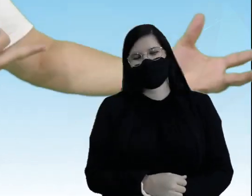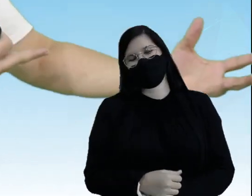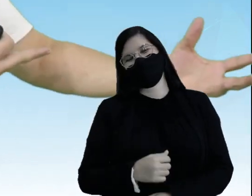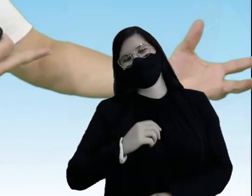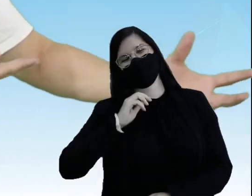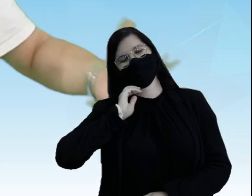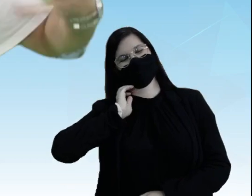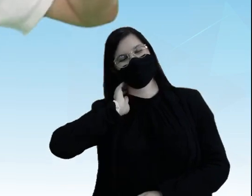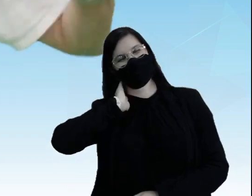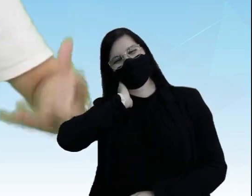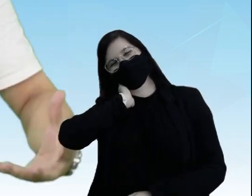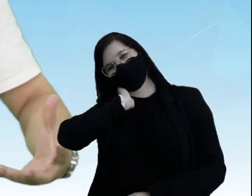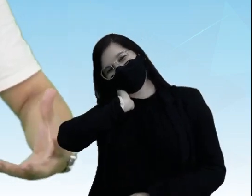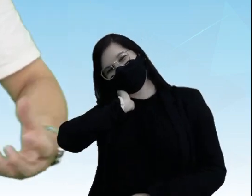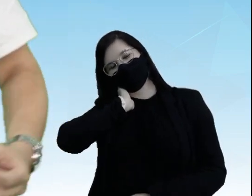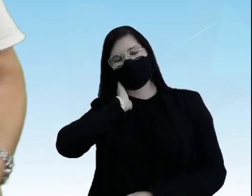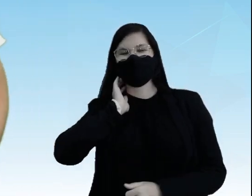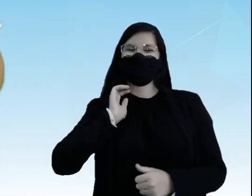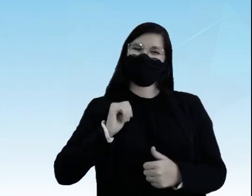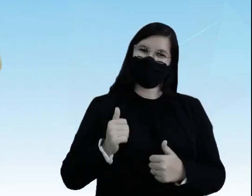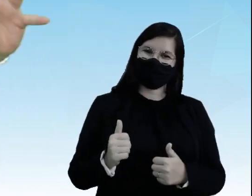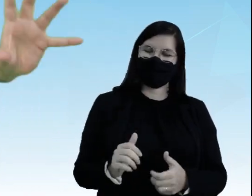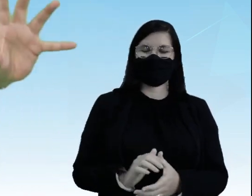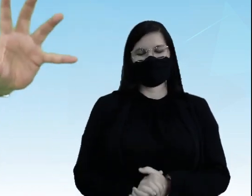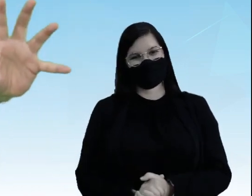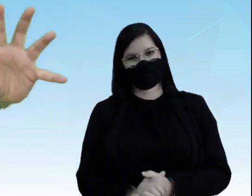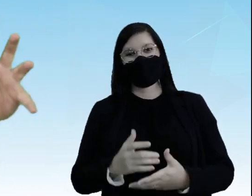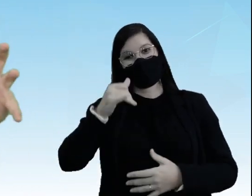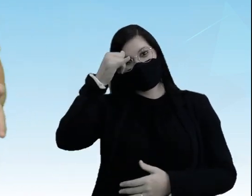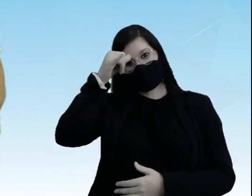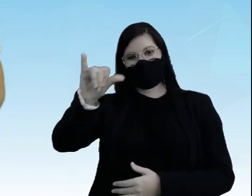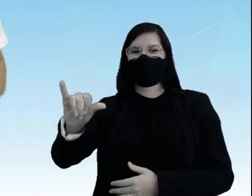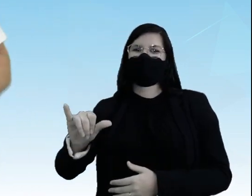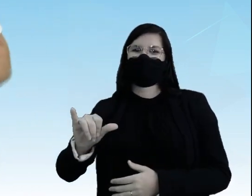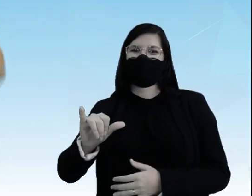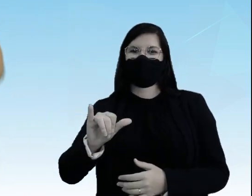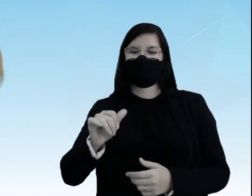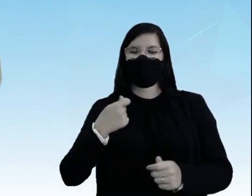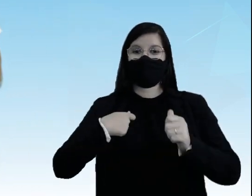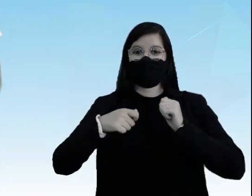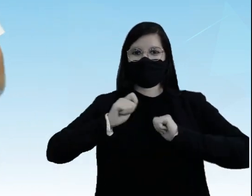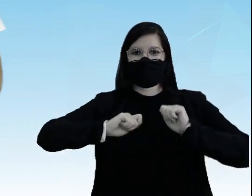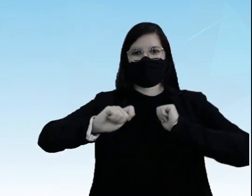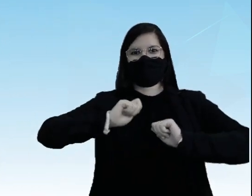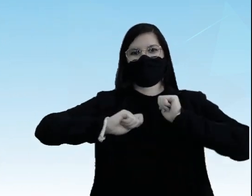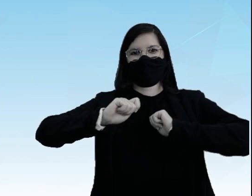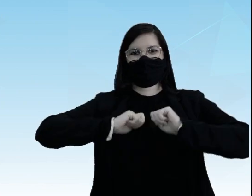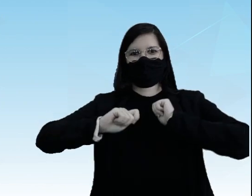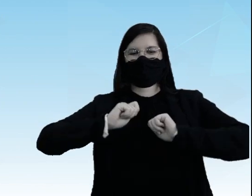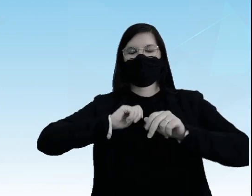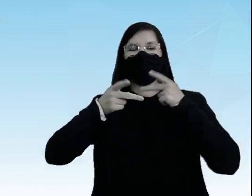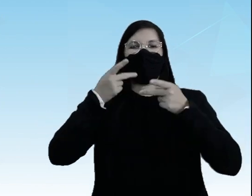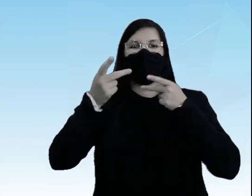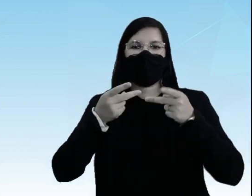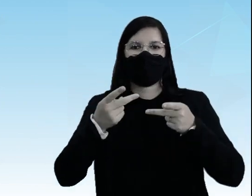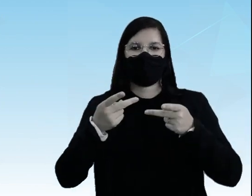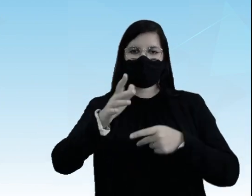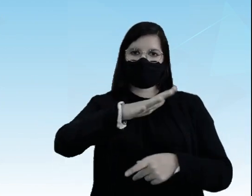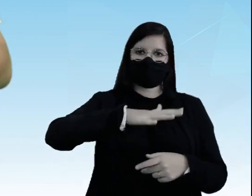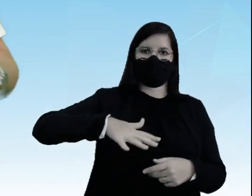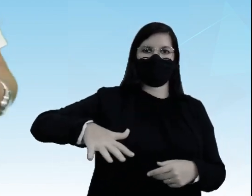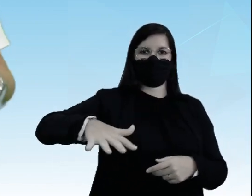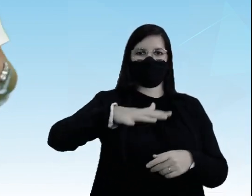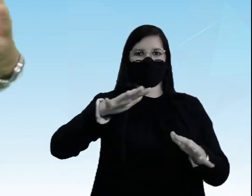a comunicação do corpo. Então, evitar esse tipo, a ansiedade em falar em